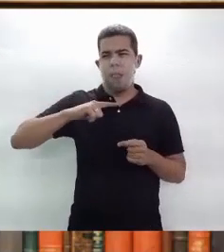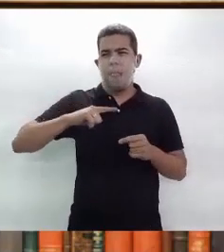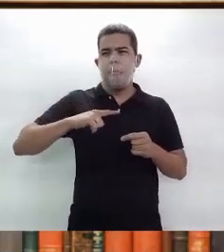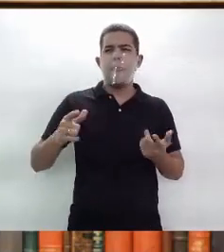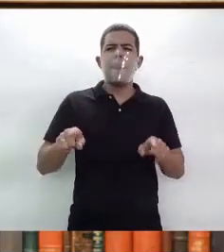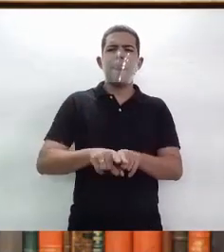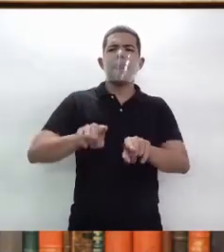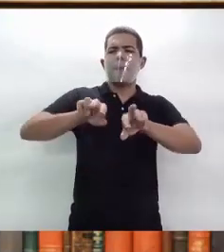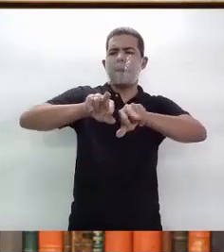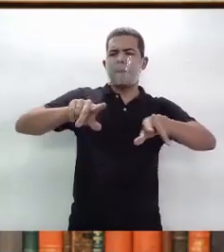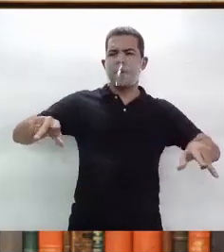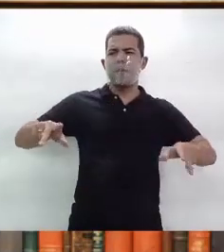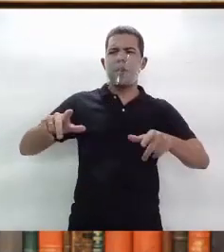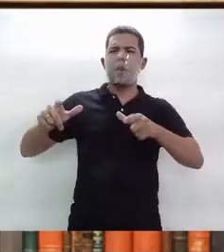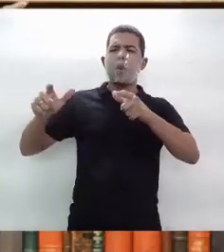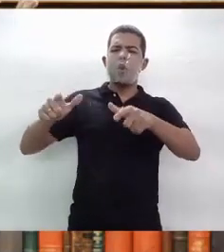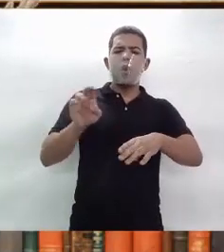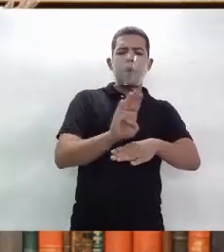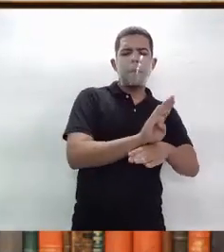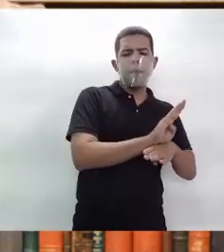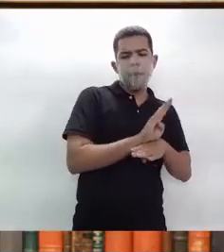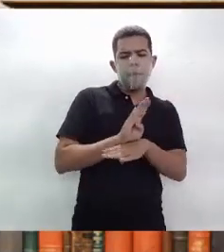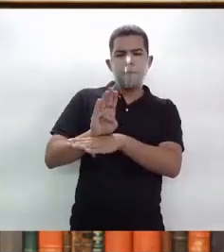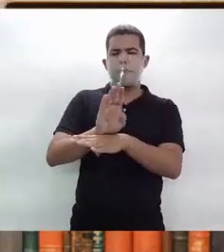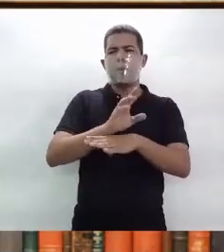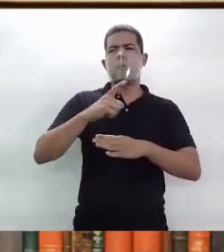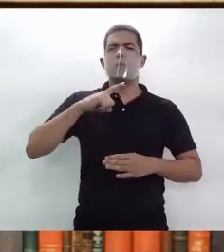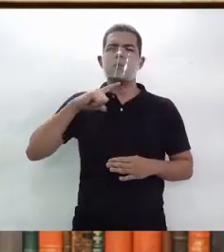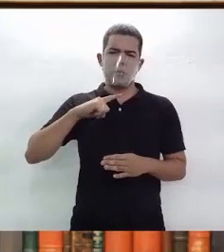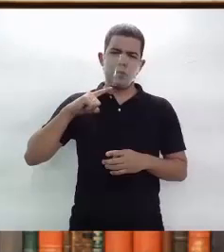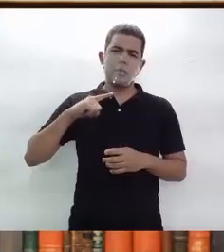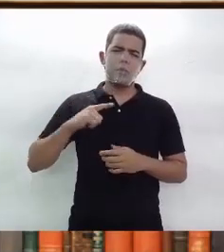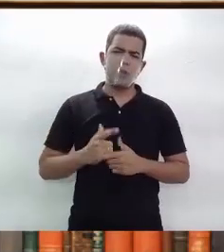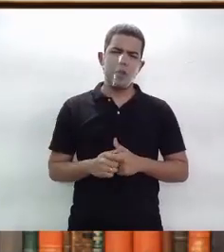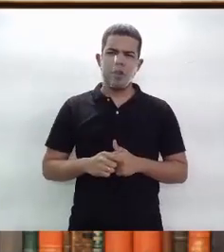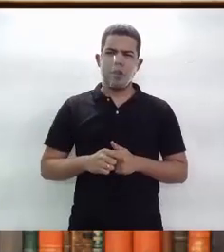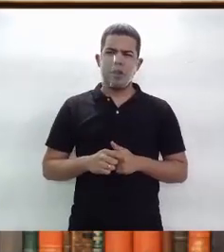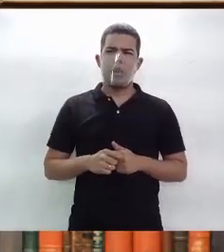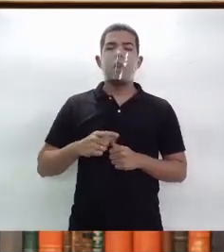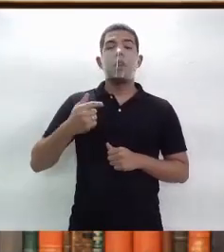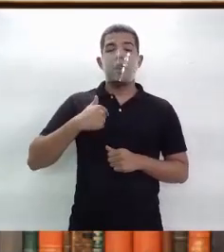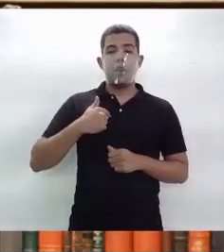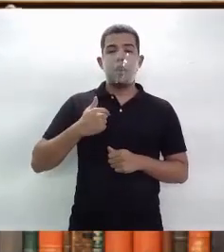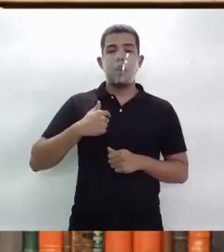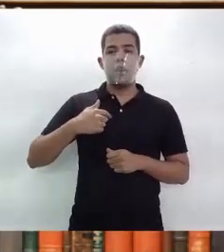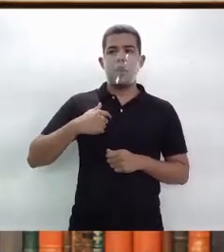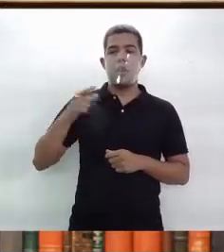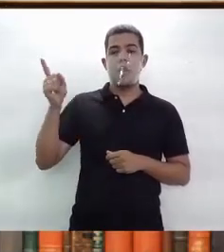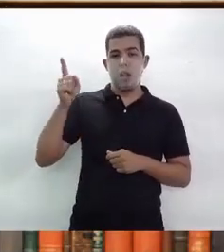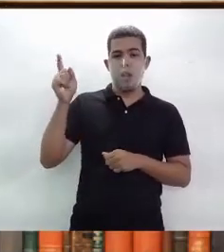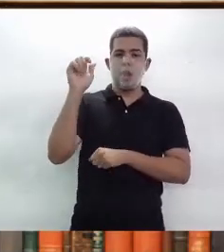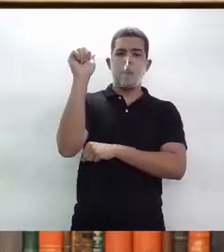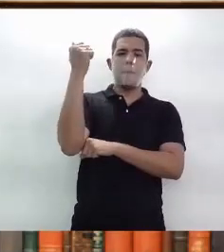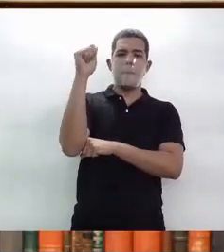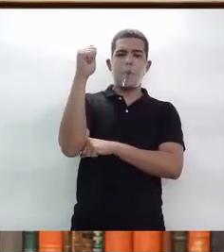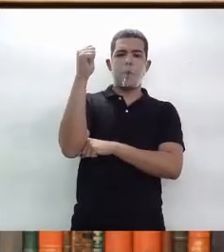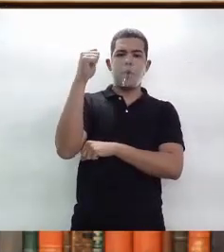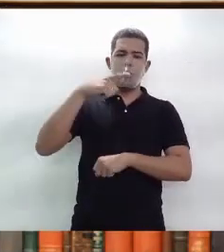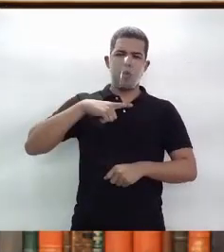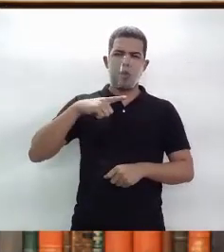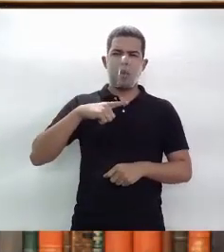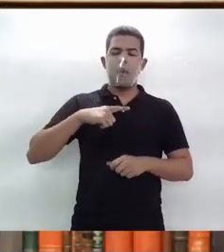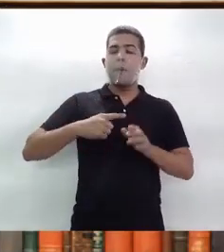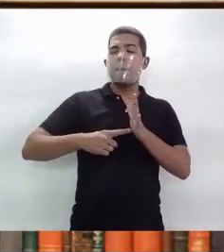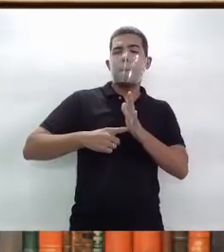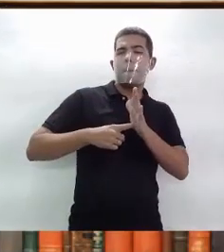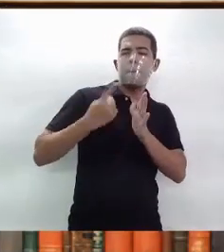diversos bairros da região metropolitana do Recife, existe maracatu. Eu faço parte do maracatu lá em Abreu e Lima, é o primeiro maracatu nação